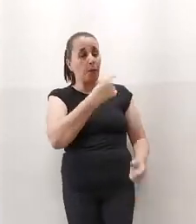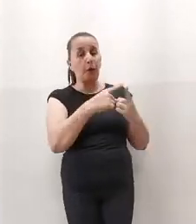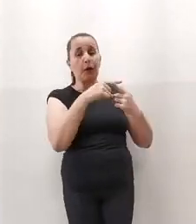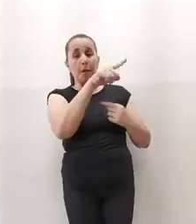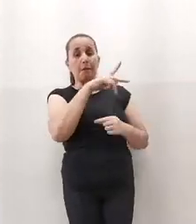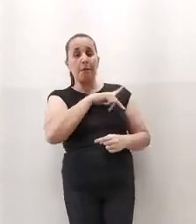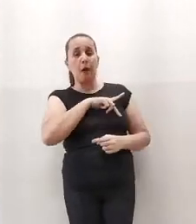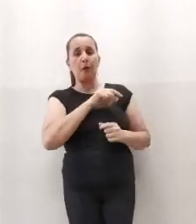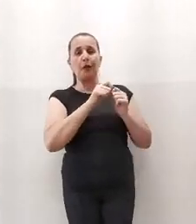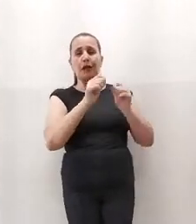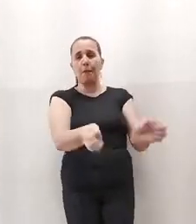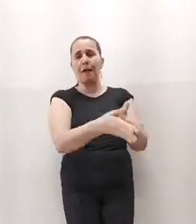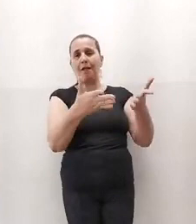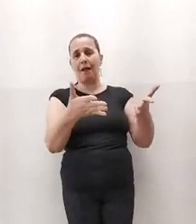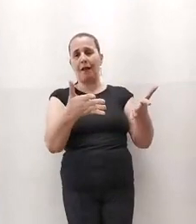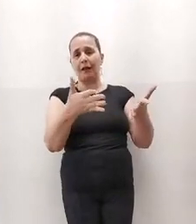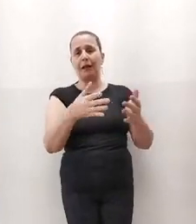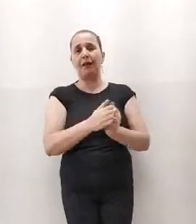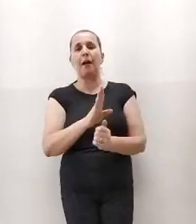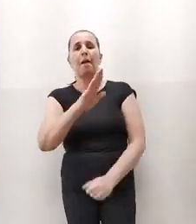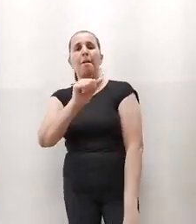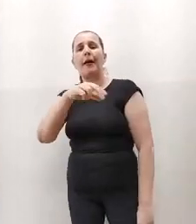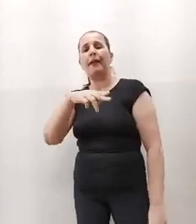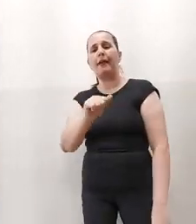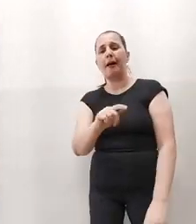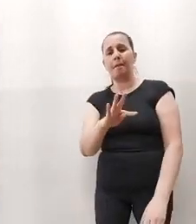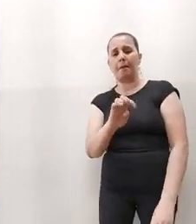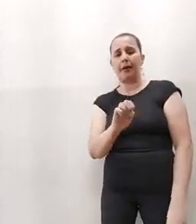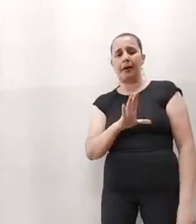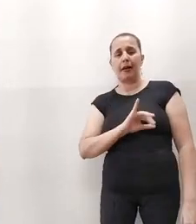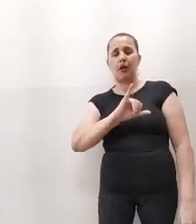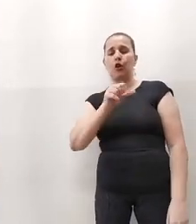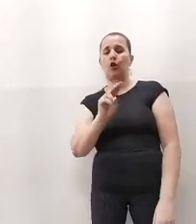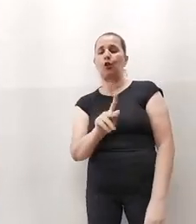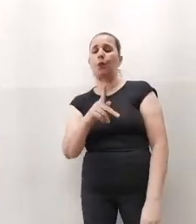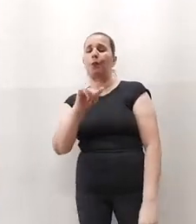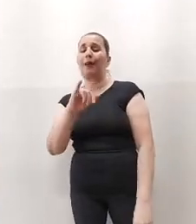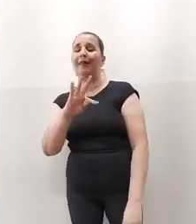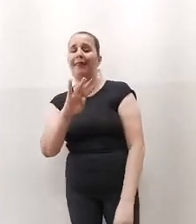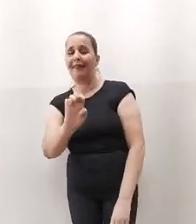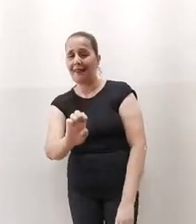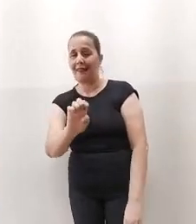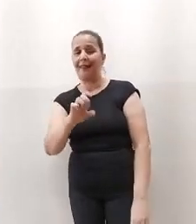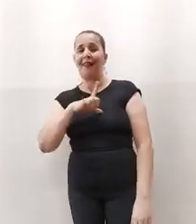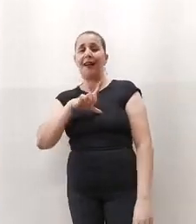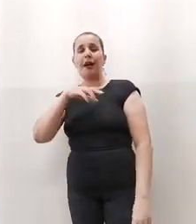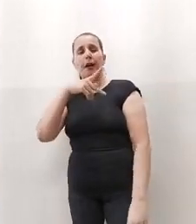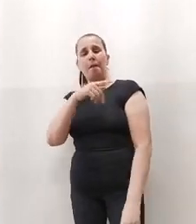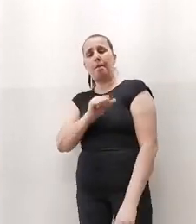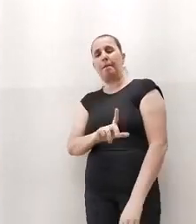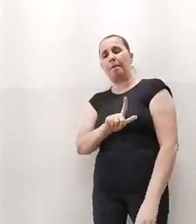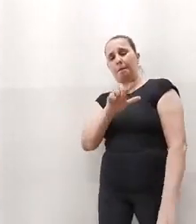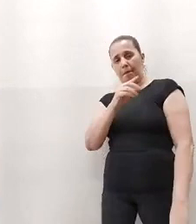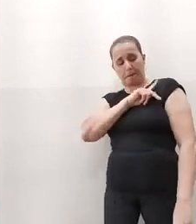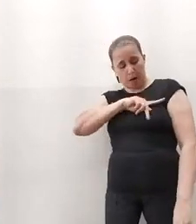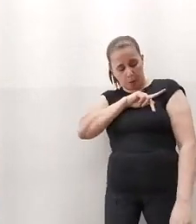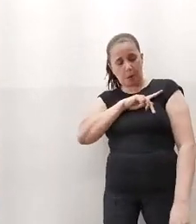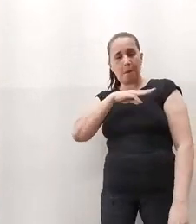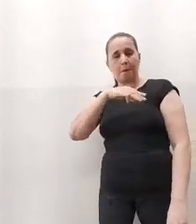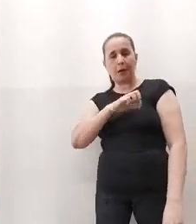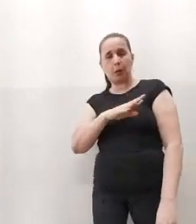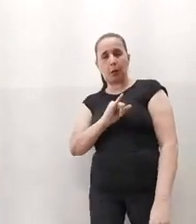que Paulo estava fazendo. A Barnabé chamavam Júpiter e a Paulo Mercúrio, porque ele era o principal portador da